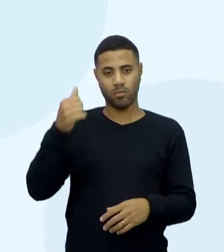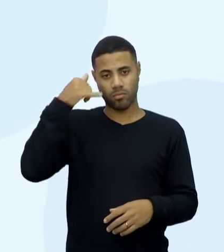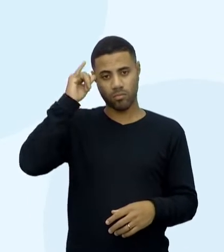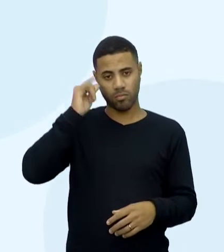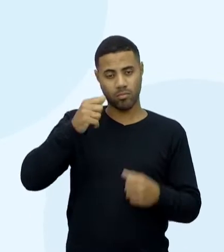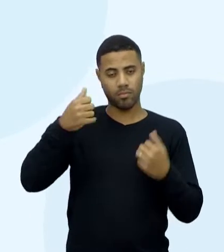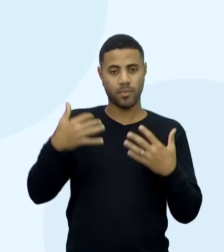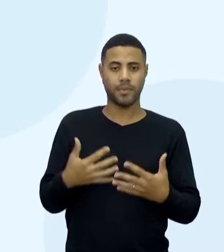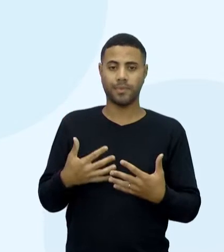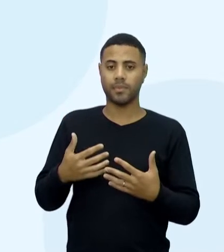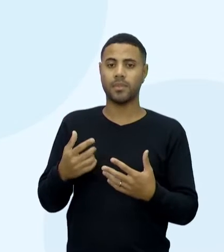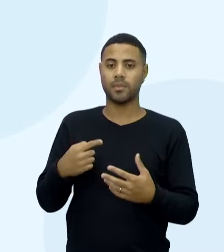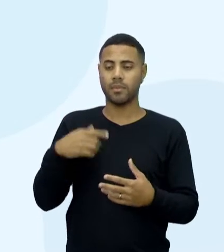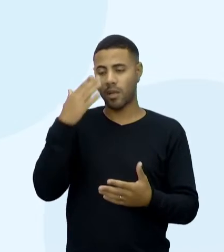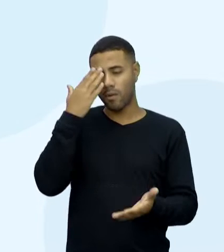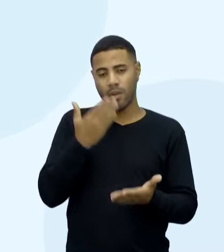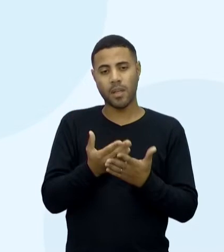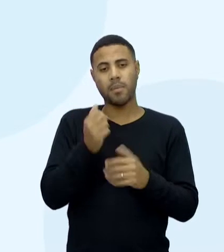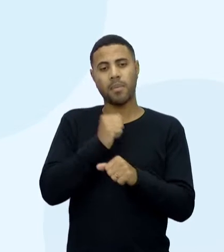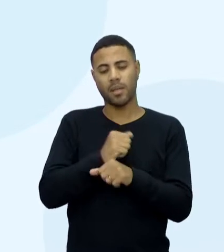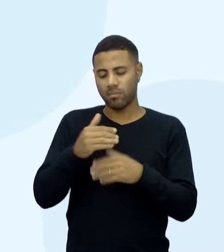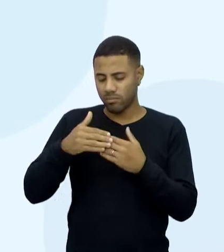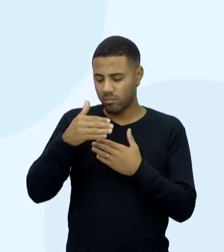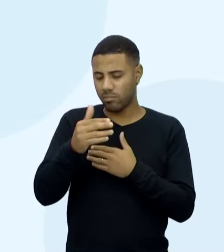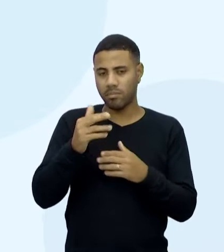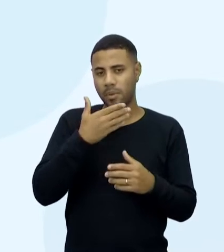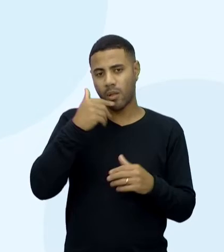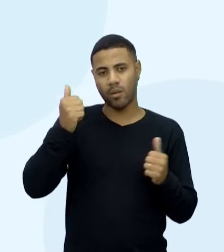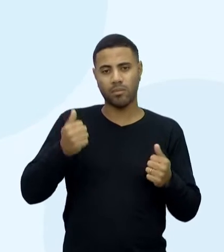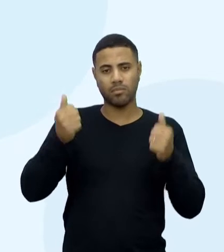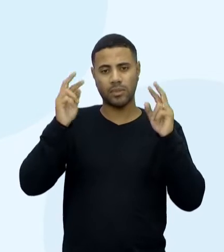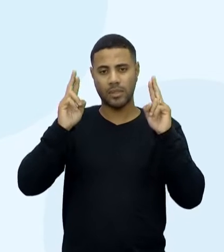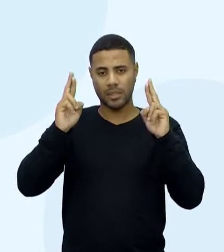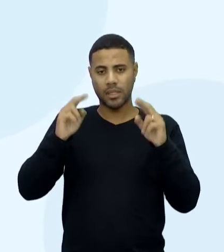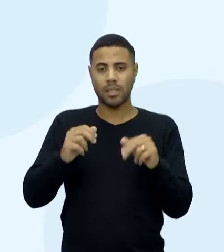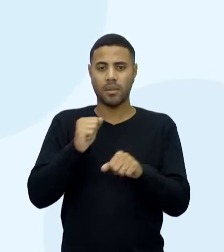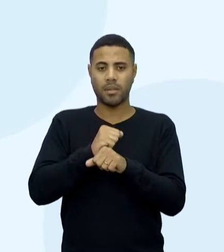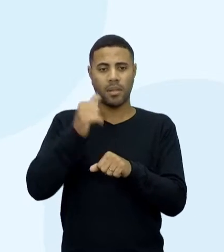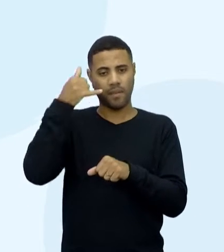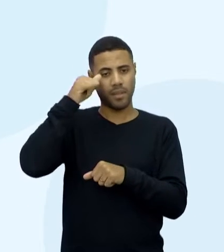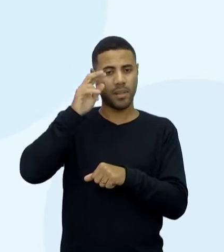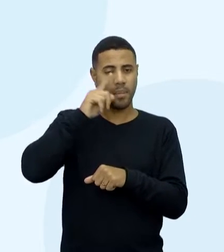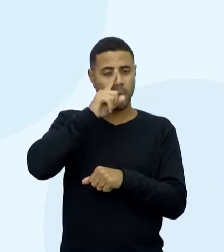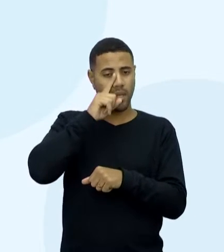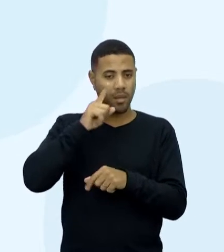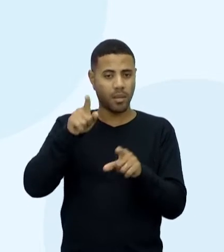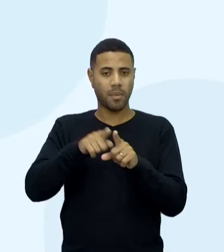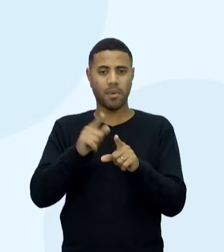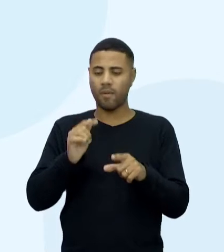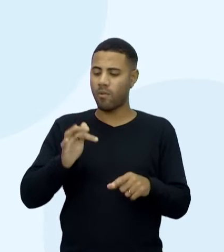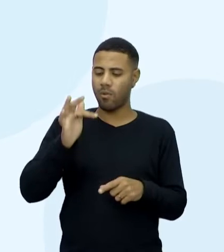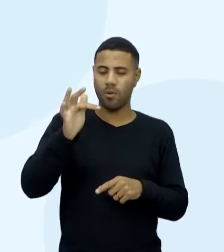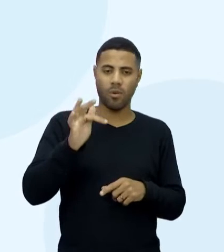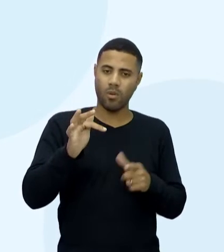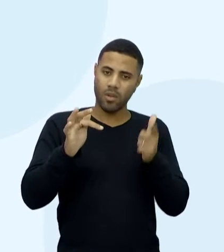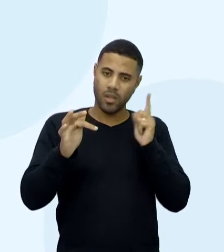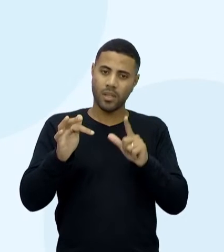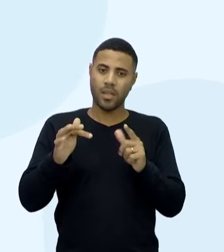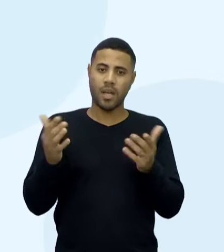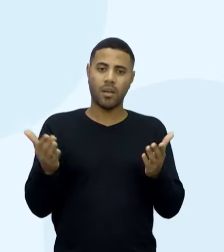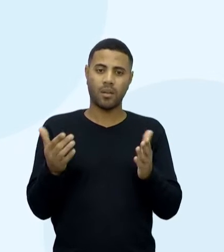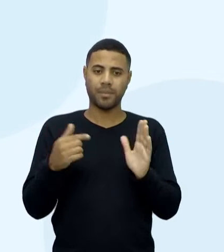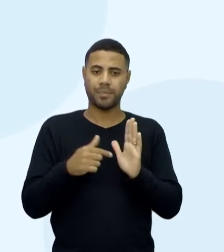soluções virão no tempo necessário evitar perigos em um futuro demasiado Distante uma